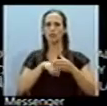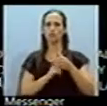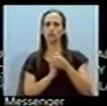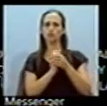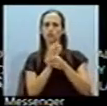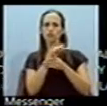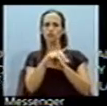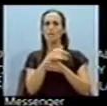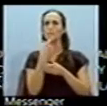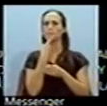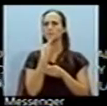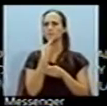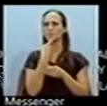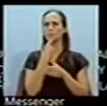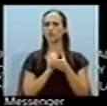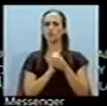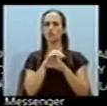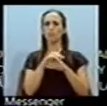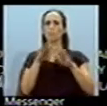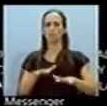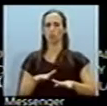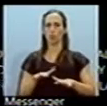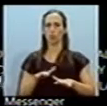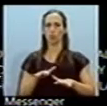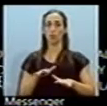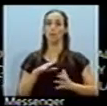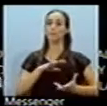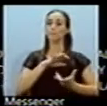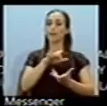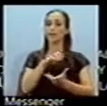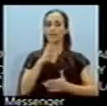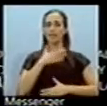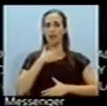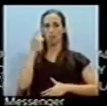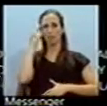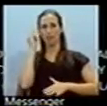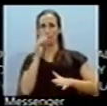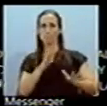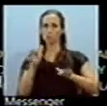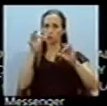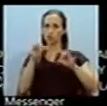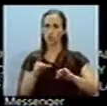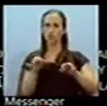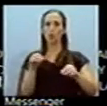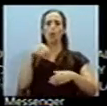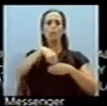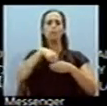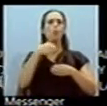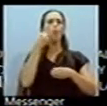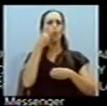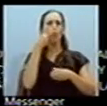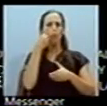quando é que a atividade vulcânica parou, digamos assim, num planeta, dá-nos uma ideia muito precisa, ou mais ou menos precisa, como é o seu interior, como foi a sua